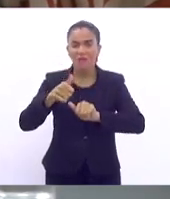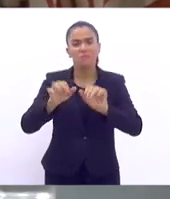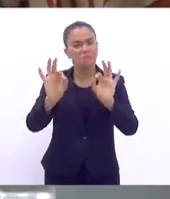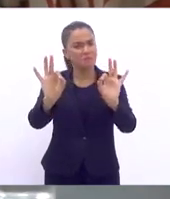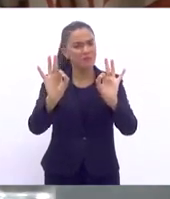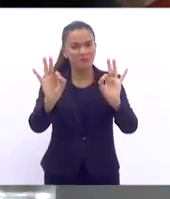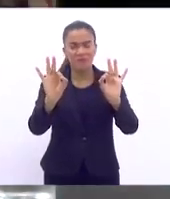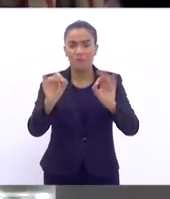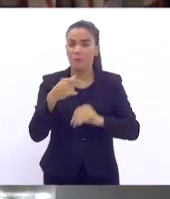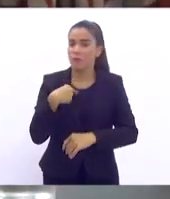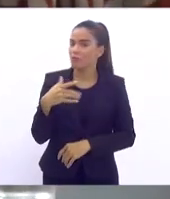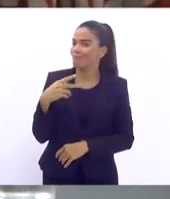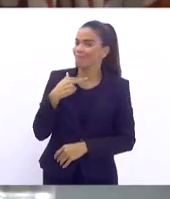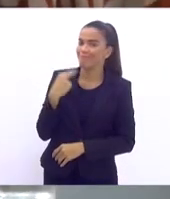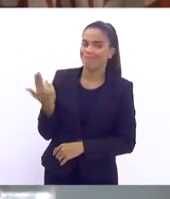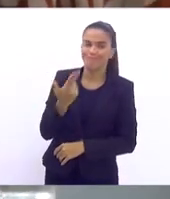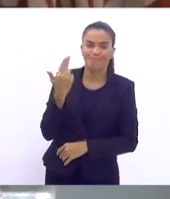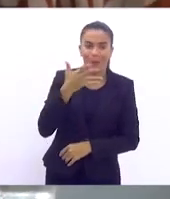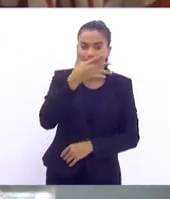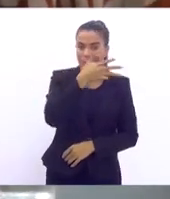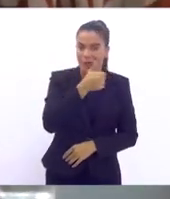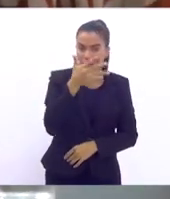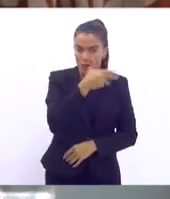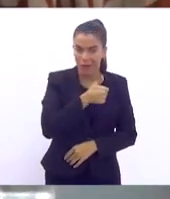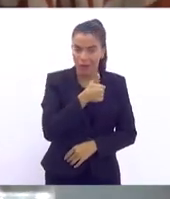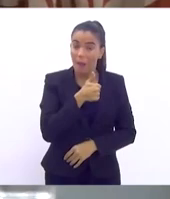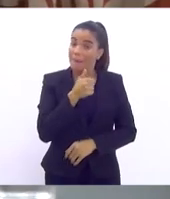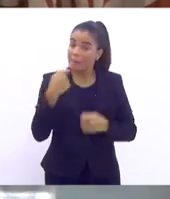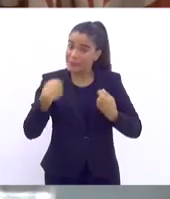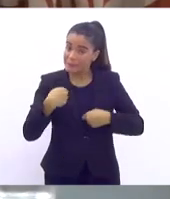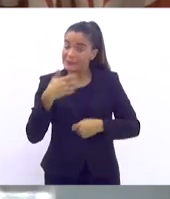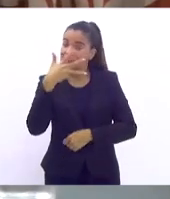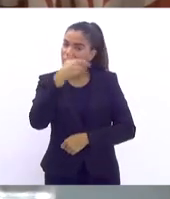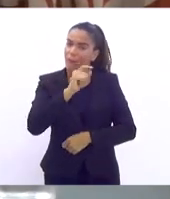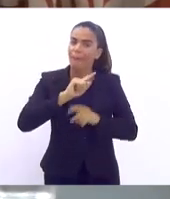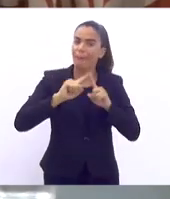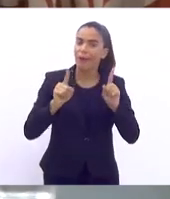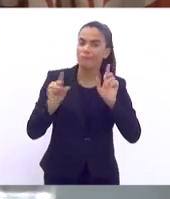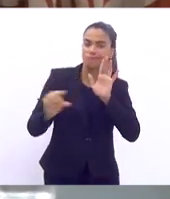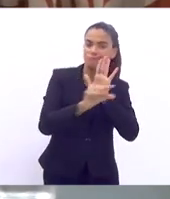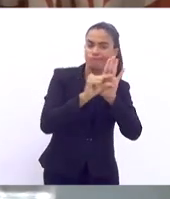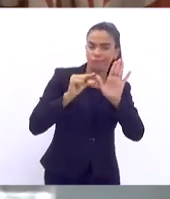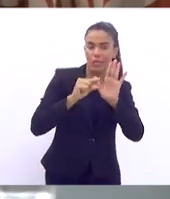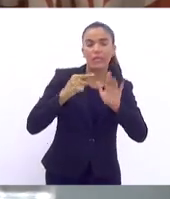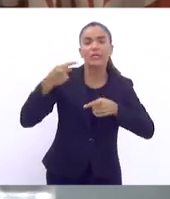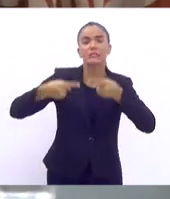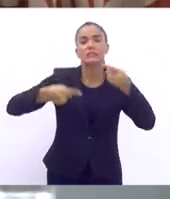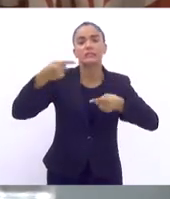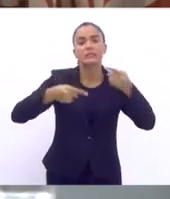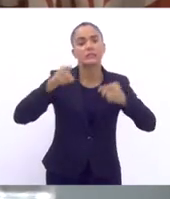vai trazer não dá para salvar mas tá para salvar com esse medo e a gente decide no plenário